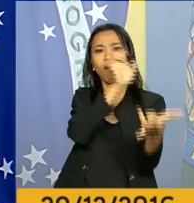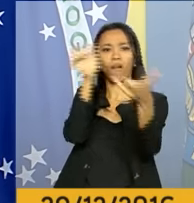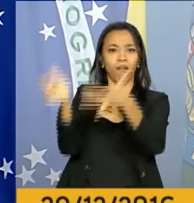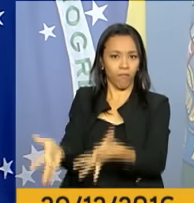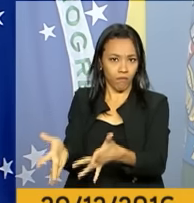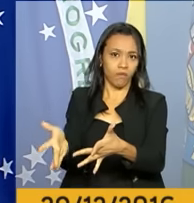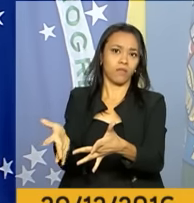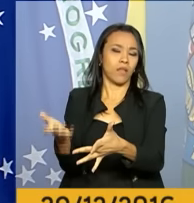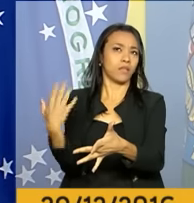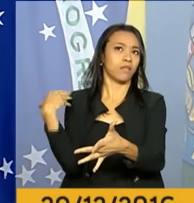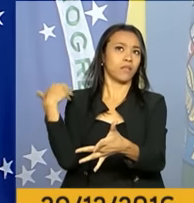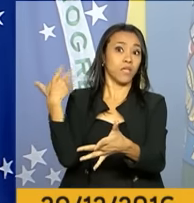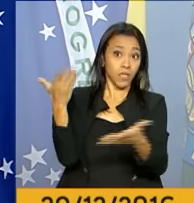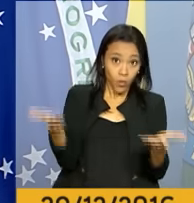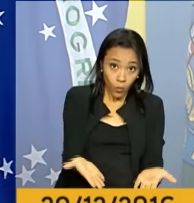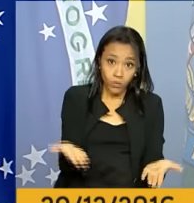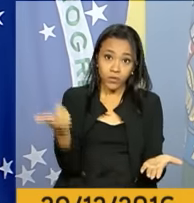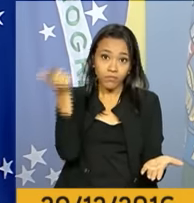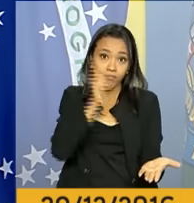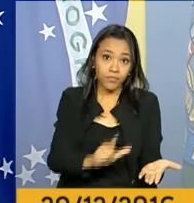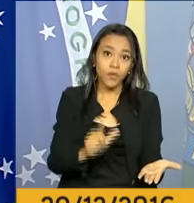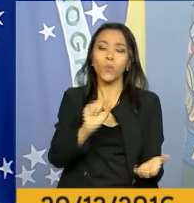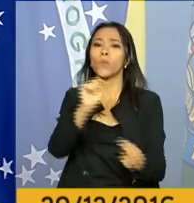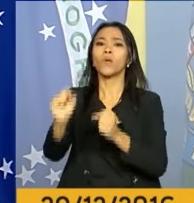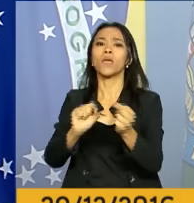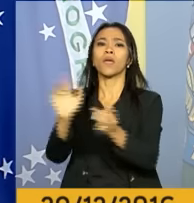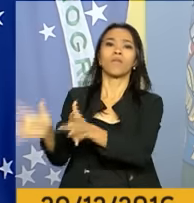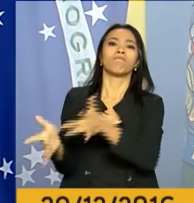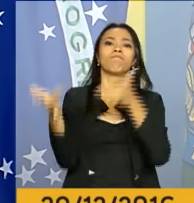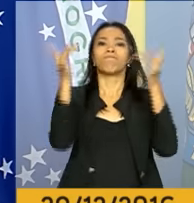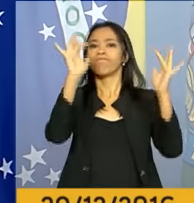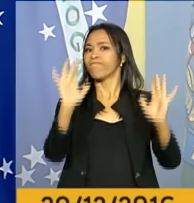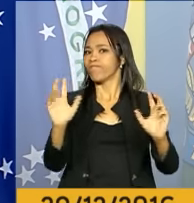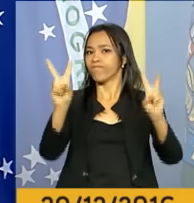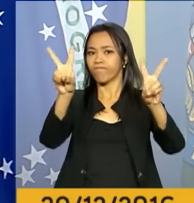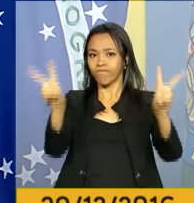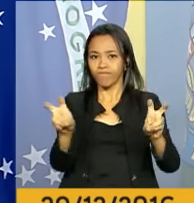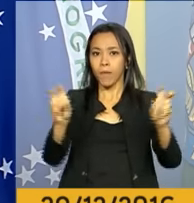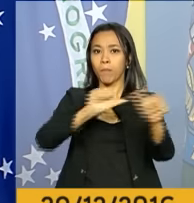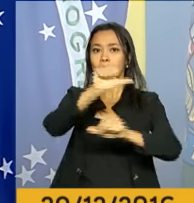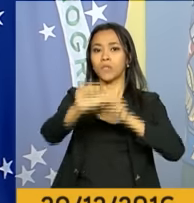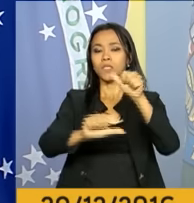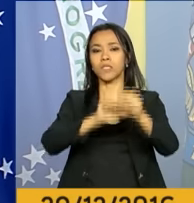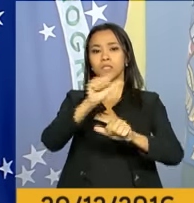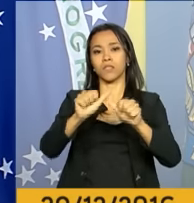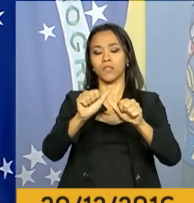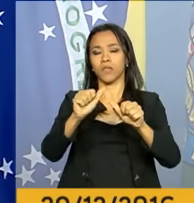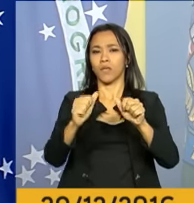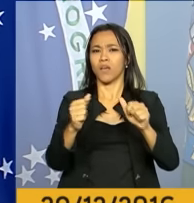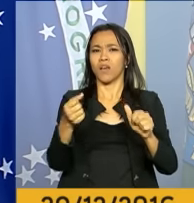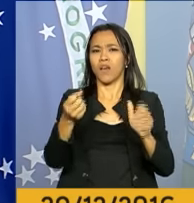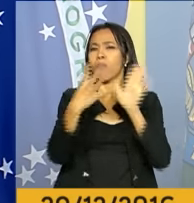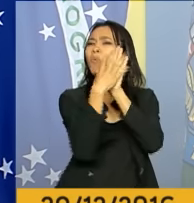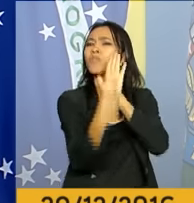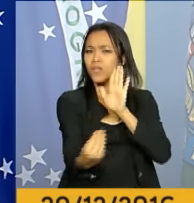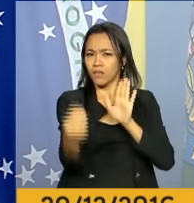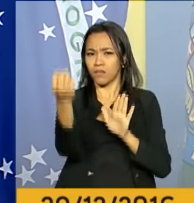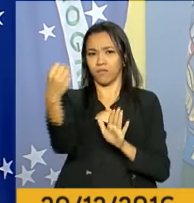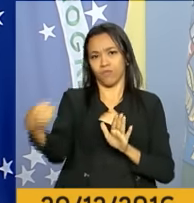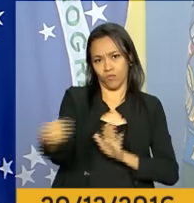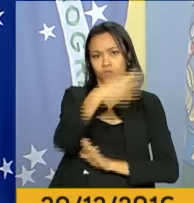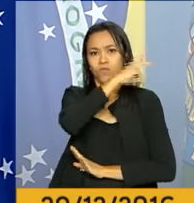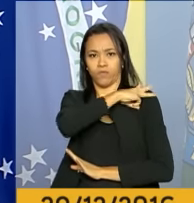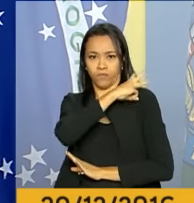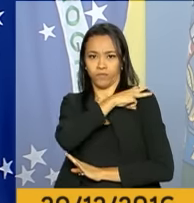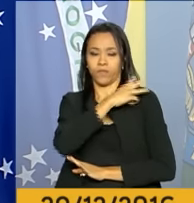tempo e que deu resultado a reforma do ensino médio eu já em outras oportunidades Eu mencionei o fato de que